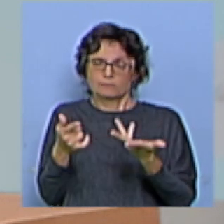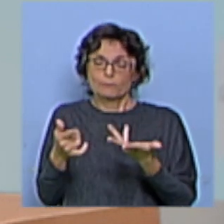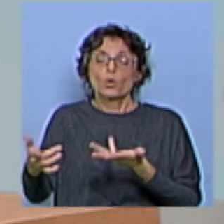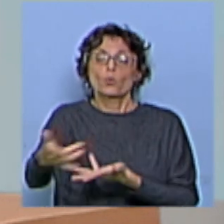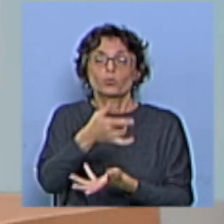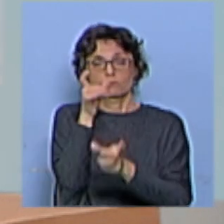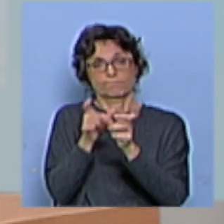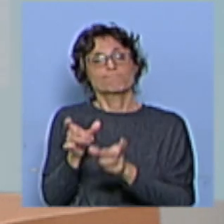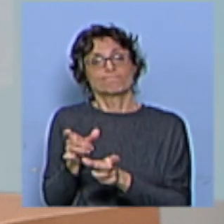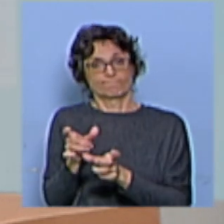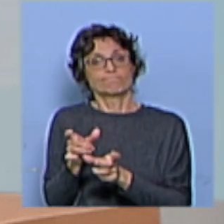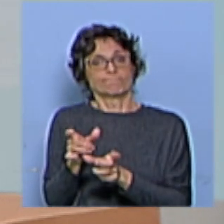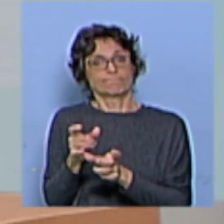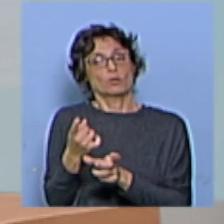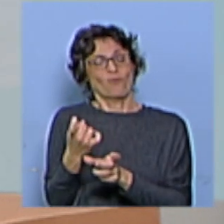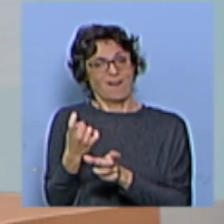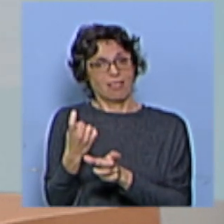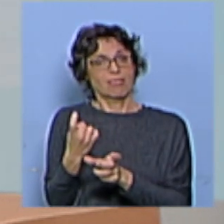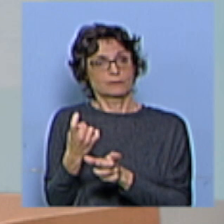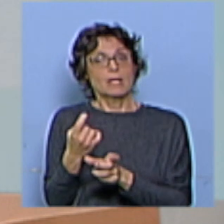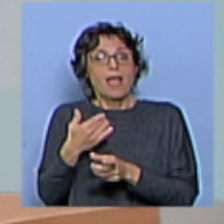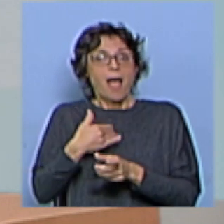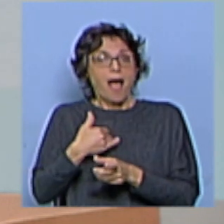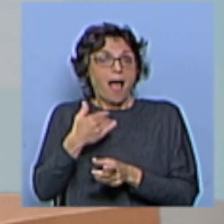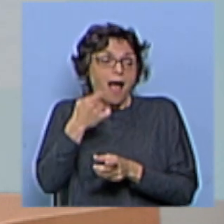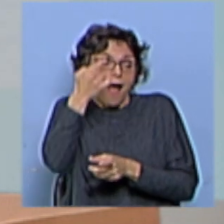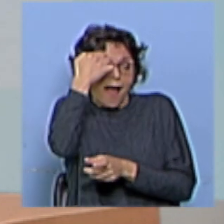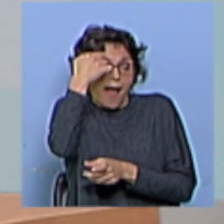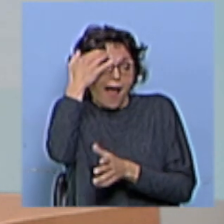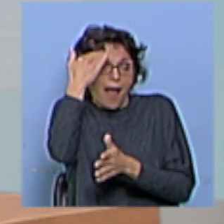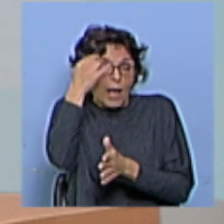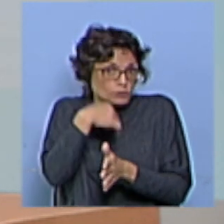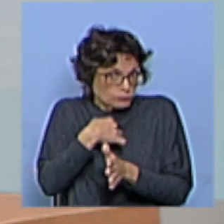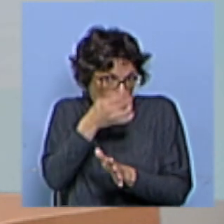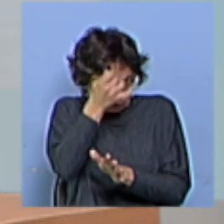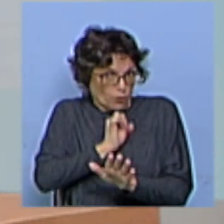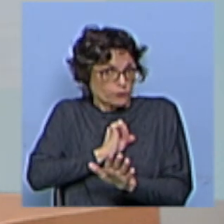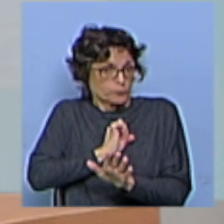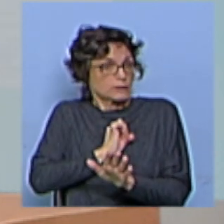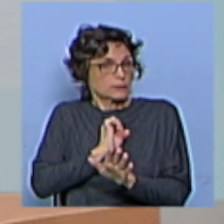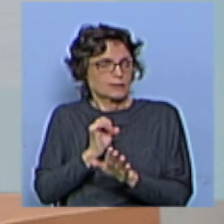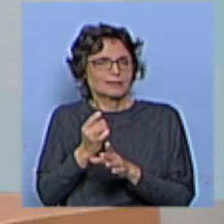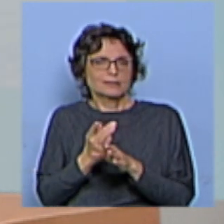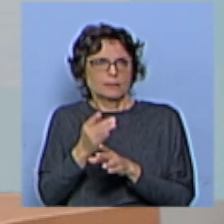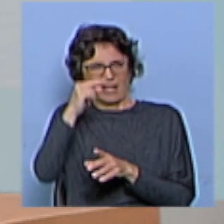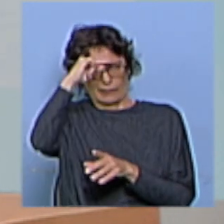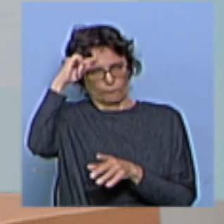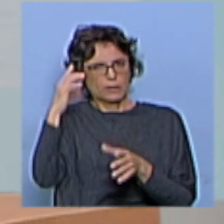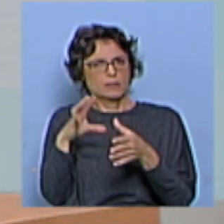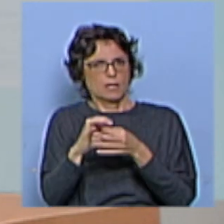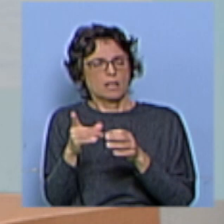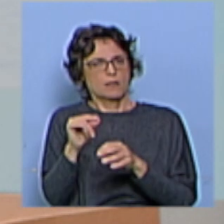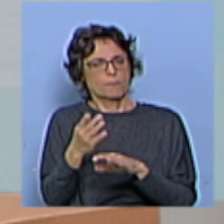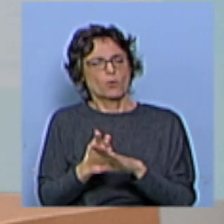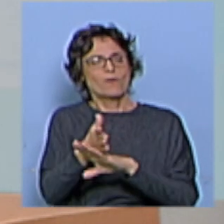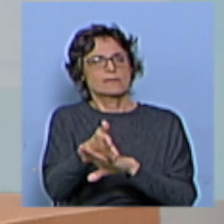creio que muitas das dificuldades que se colocam, designadamente ao acesso que se faz a esse património, passa